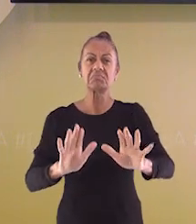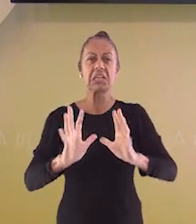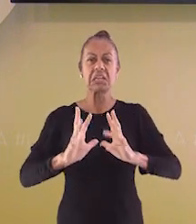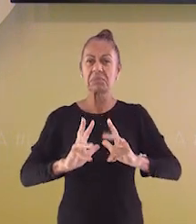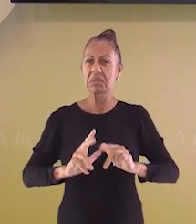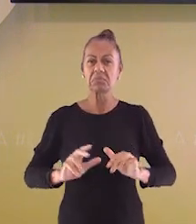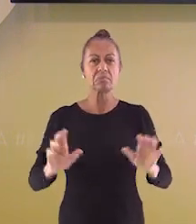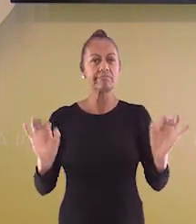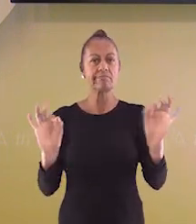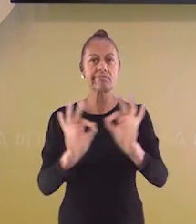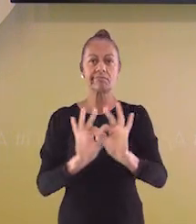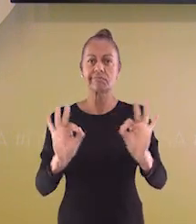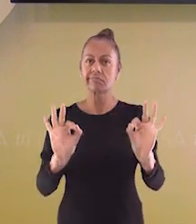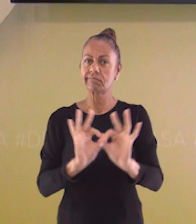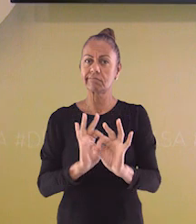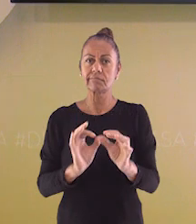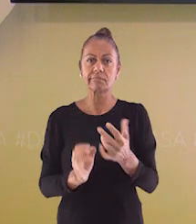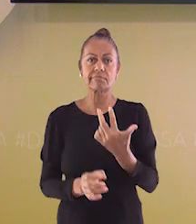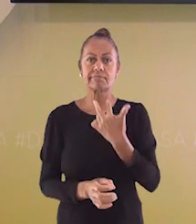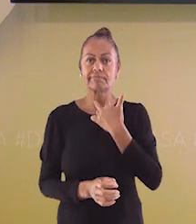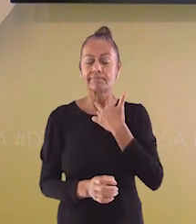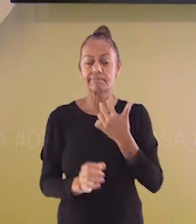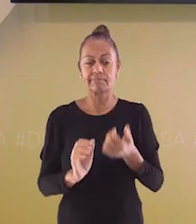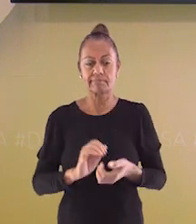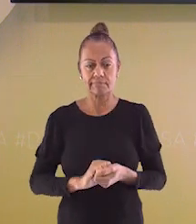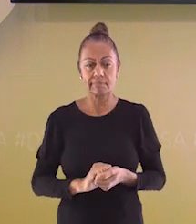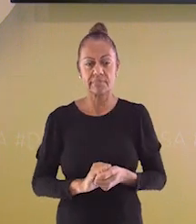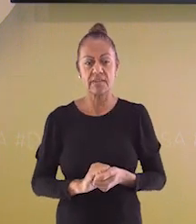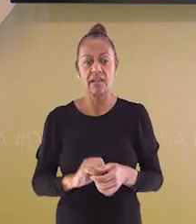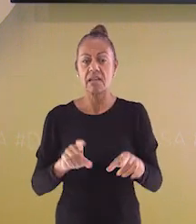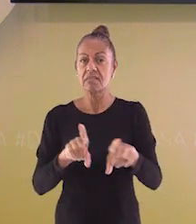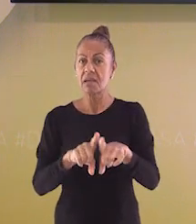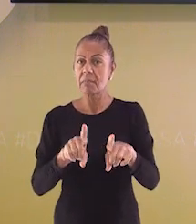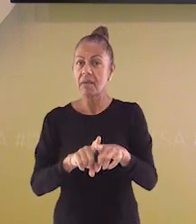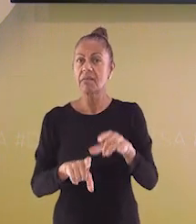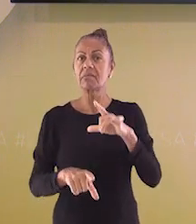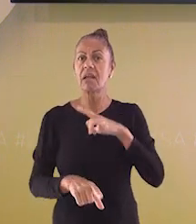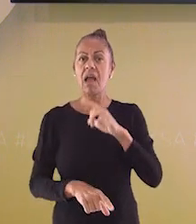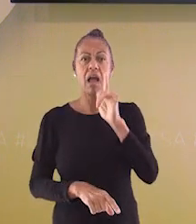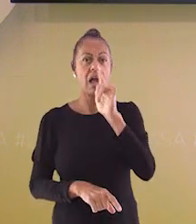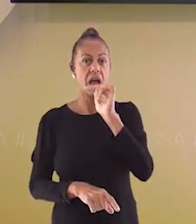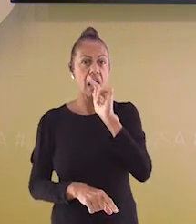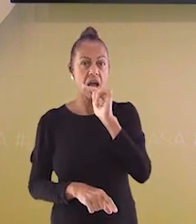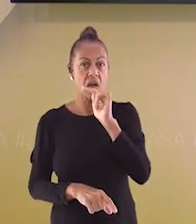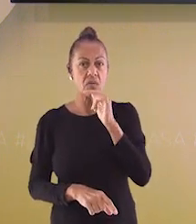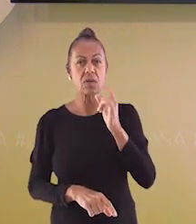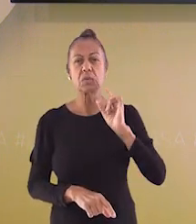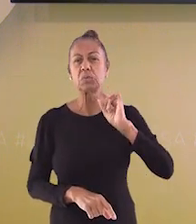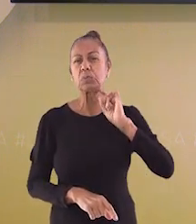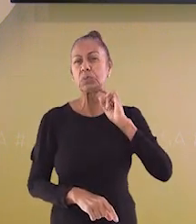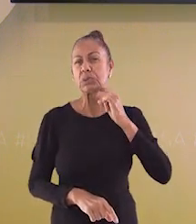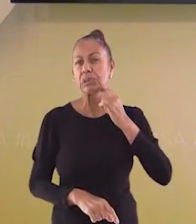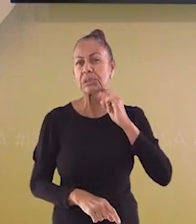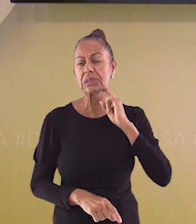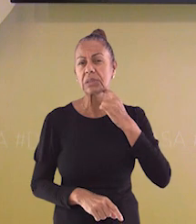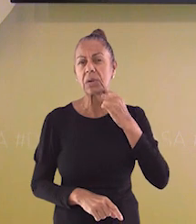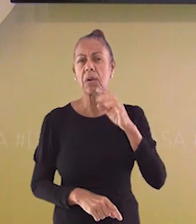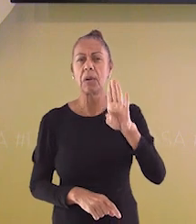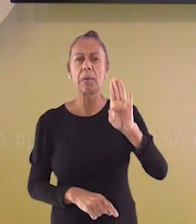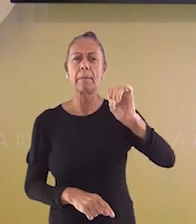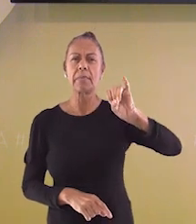disso, a gente vai falar do primeiro tipo de poluição da água, que é a poluição biológica. É um tipo de poluição que ele tem por